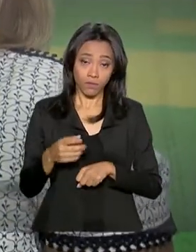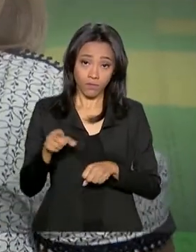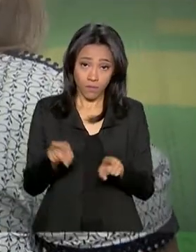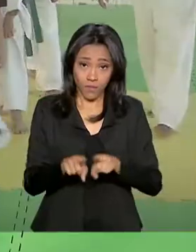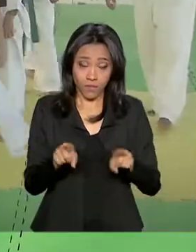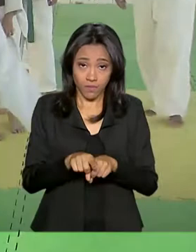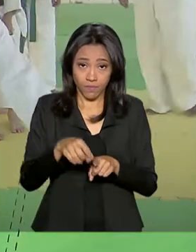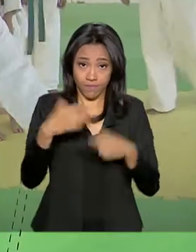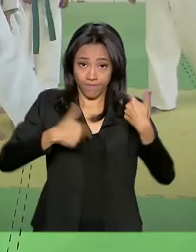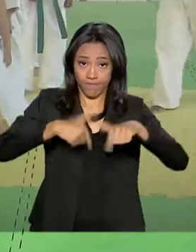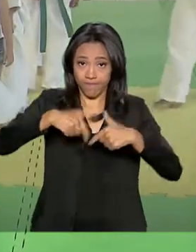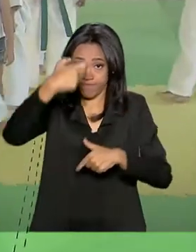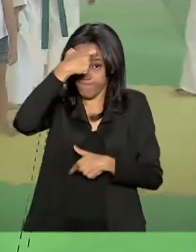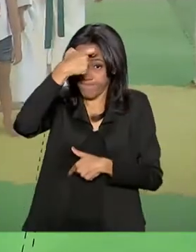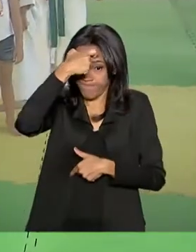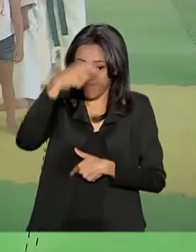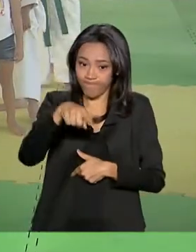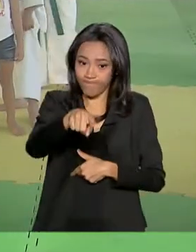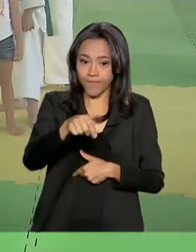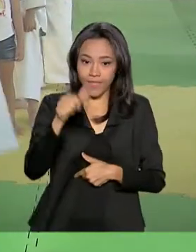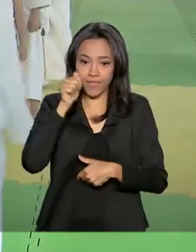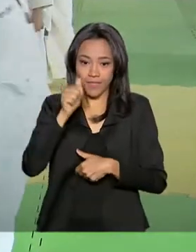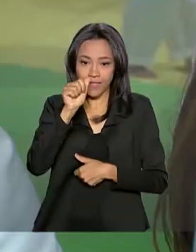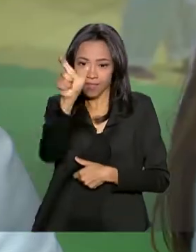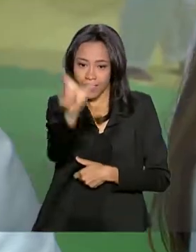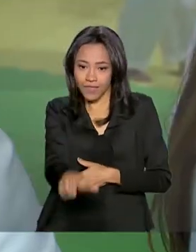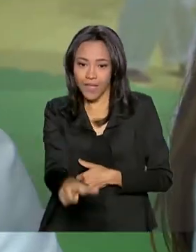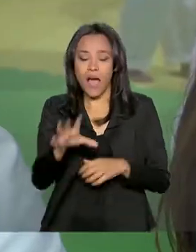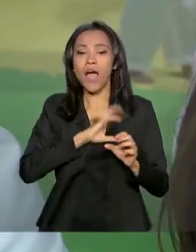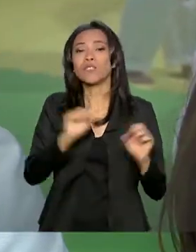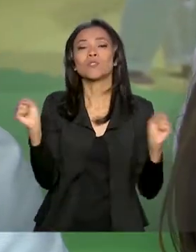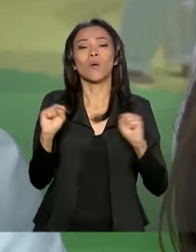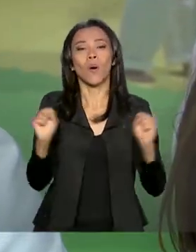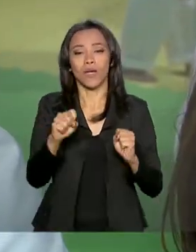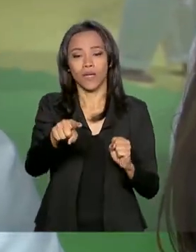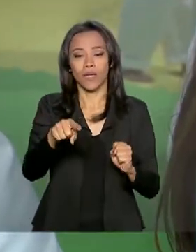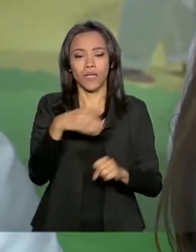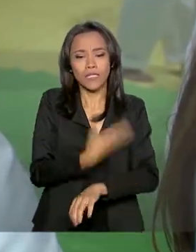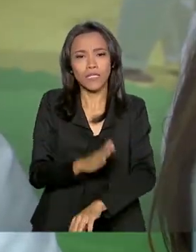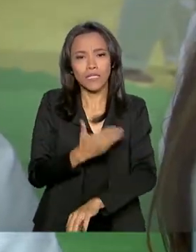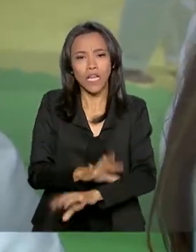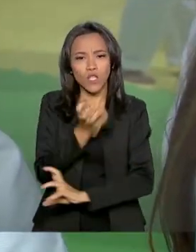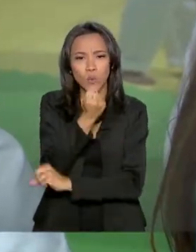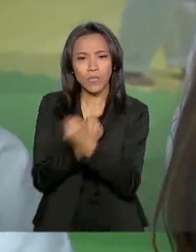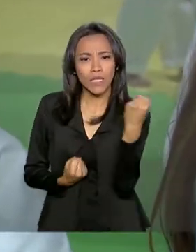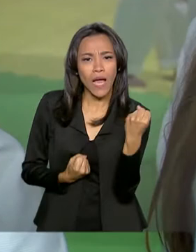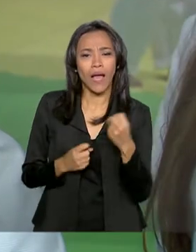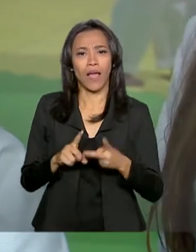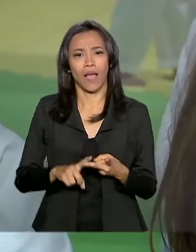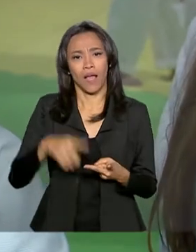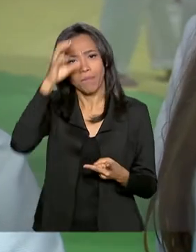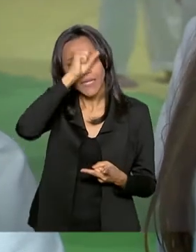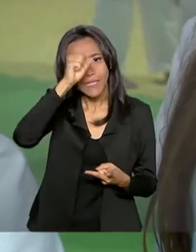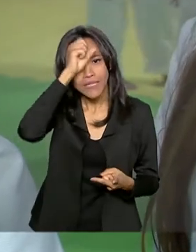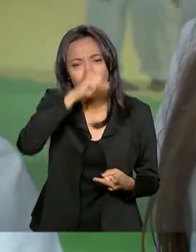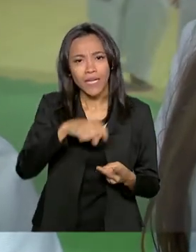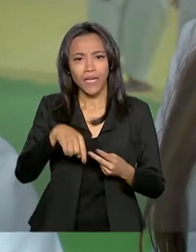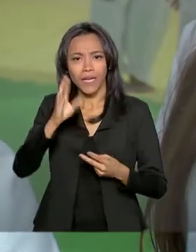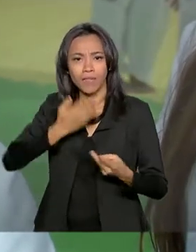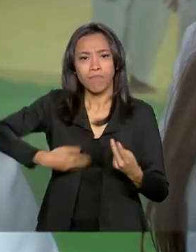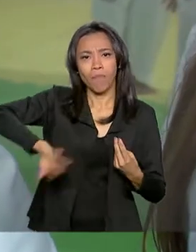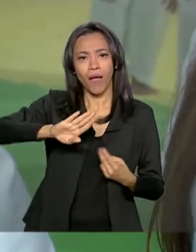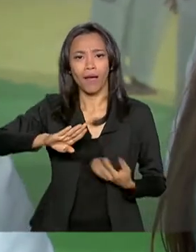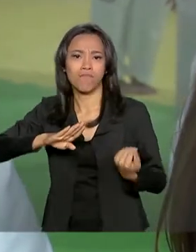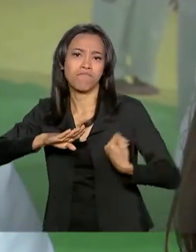do psiquê. A Juliana adora as aulas. Eu gosto muito de treinar, lutar, prender, fazer um daquido,